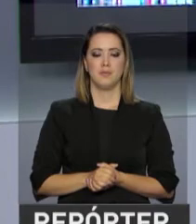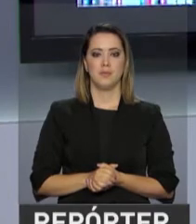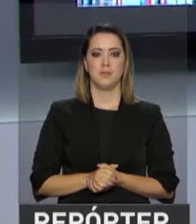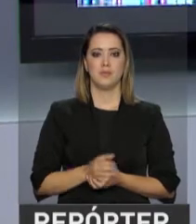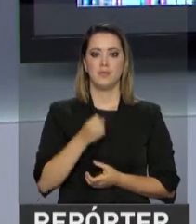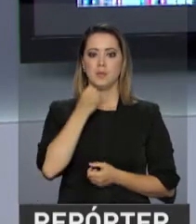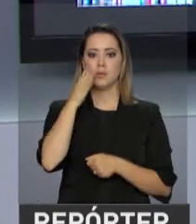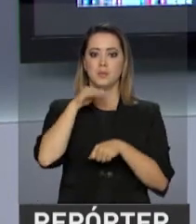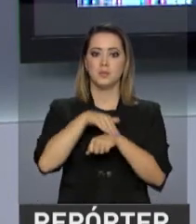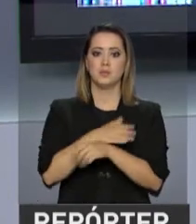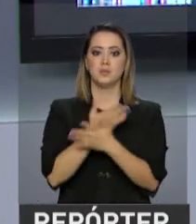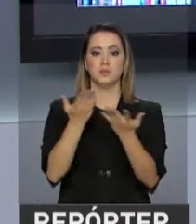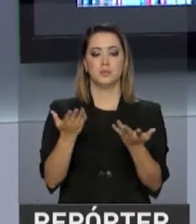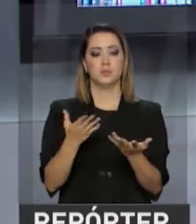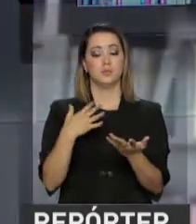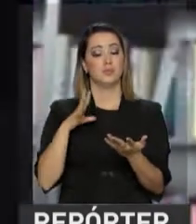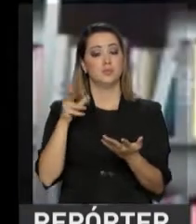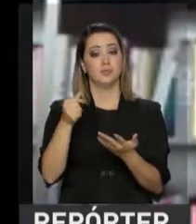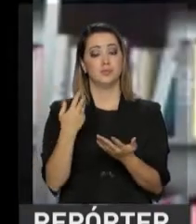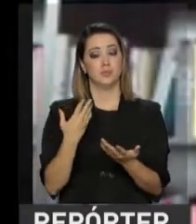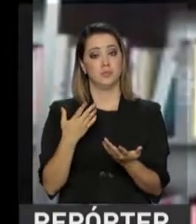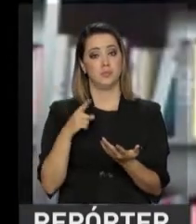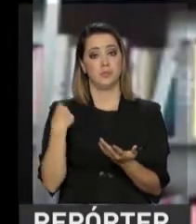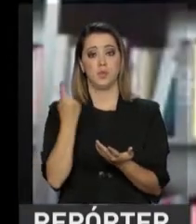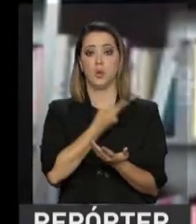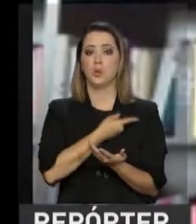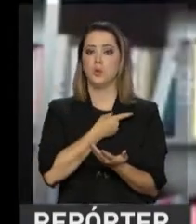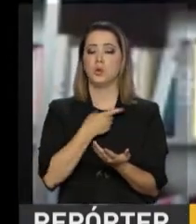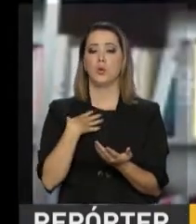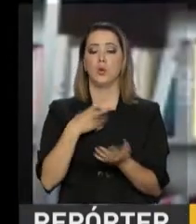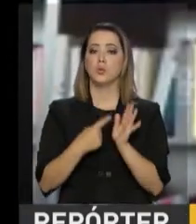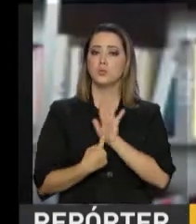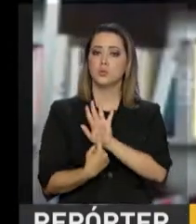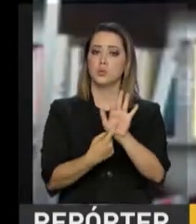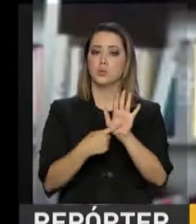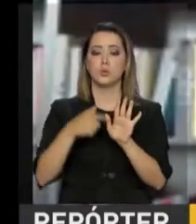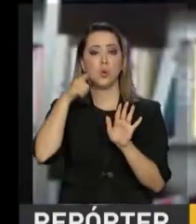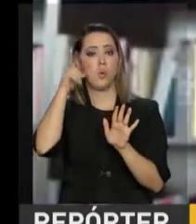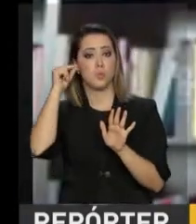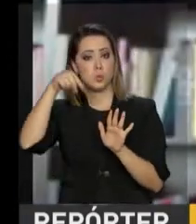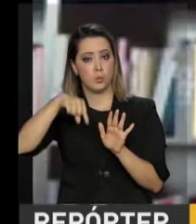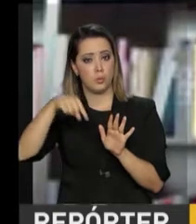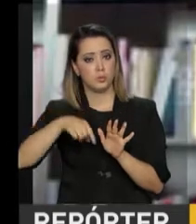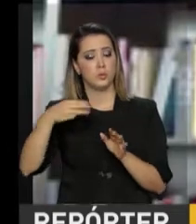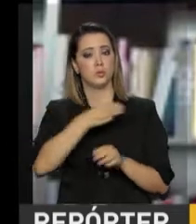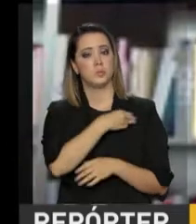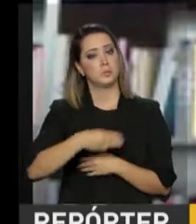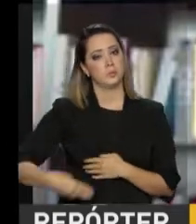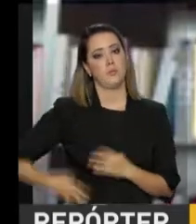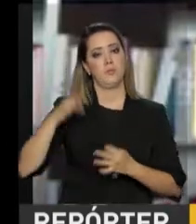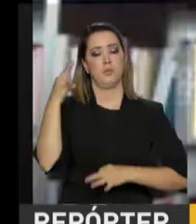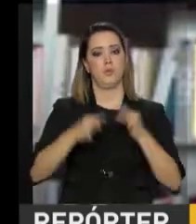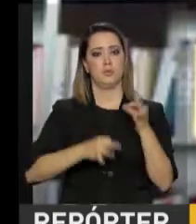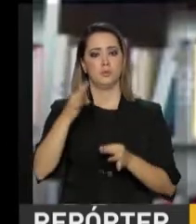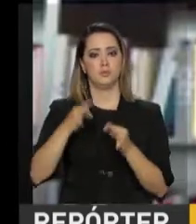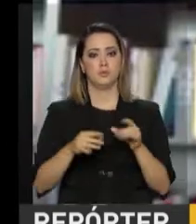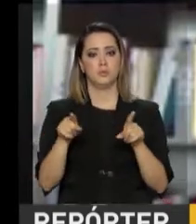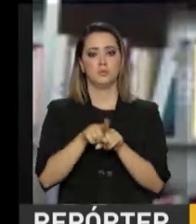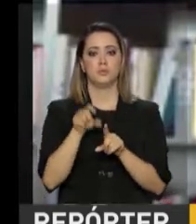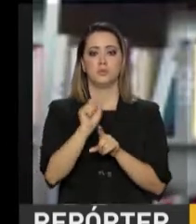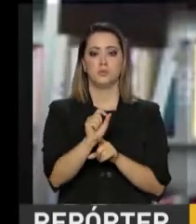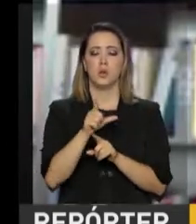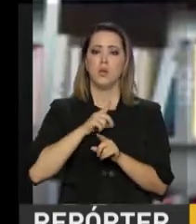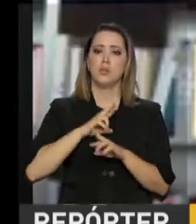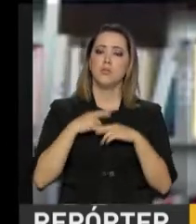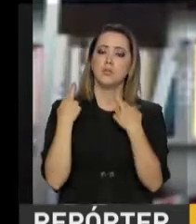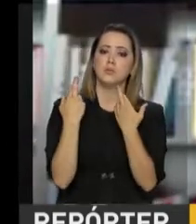Boa noite para você, Roberto. Boa noite a todos. Olha, como nós mostramos ontem aqui na NBR, o ministro da Justiça, Torquato Jardim,